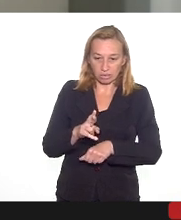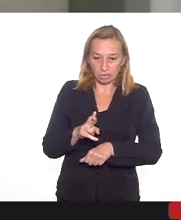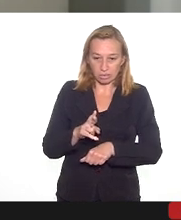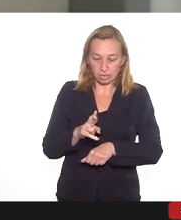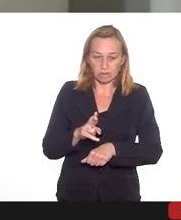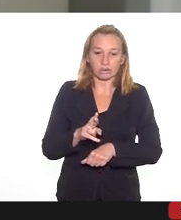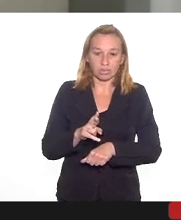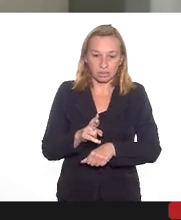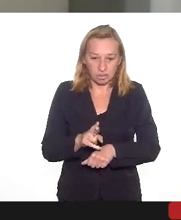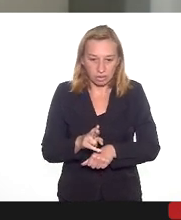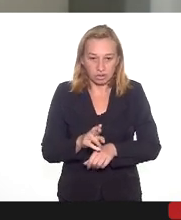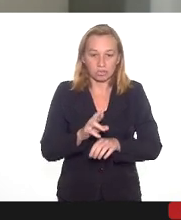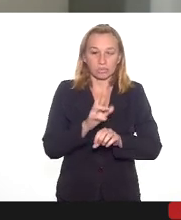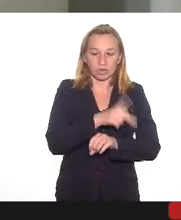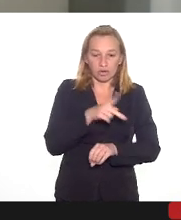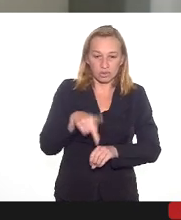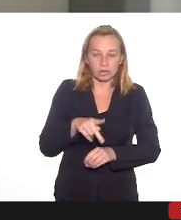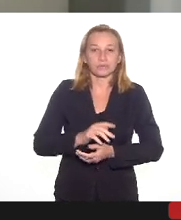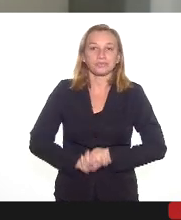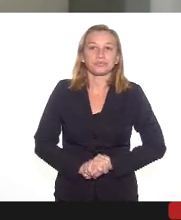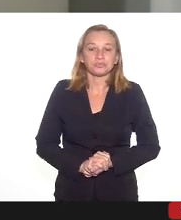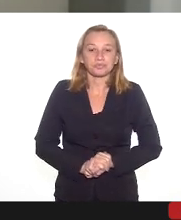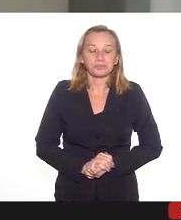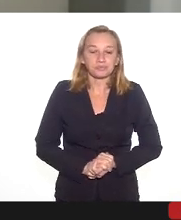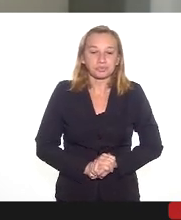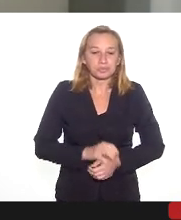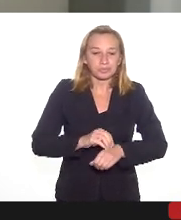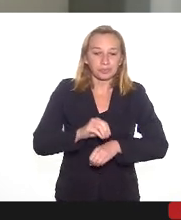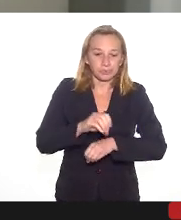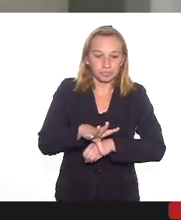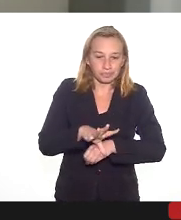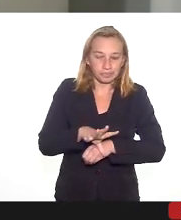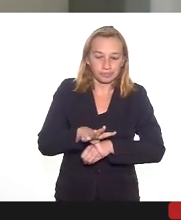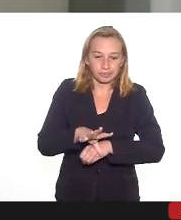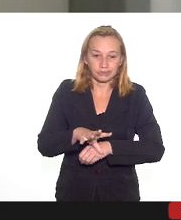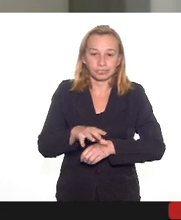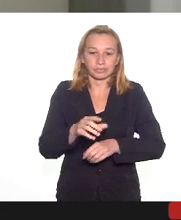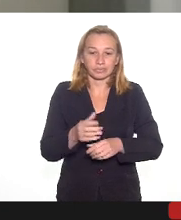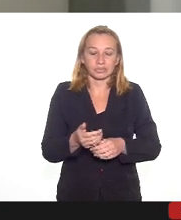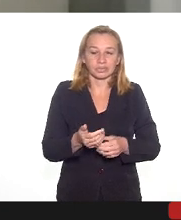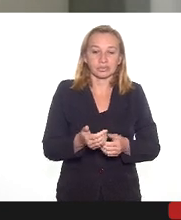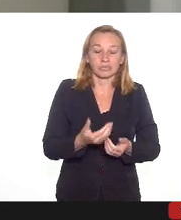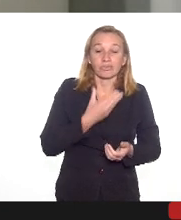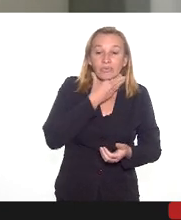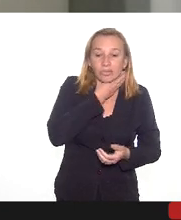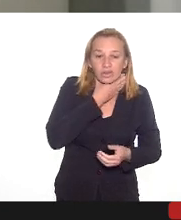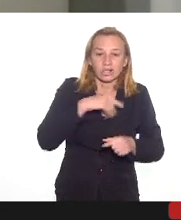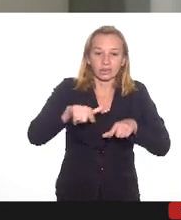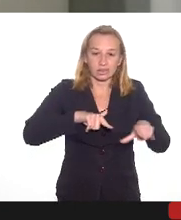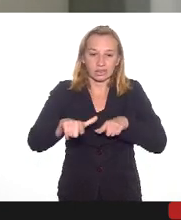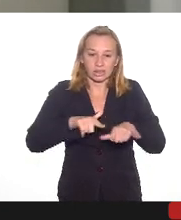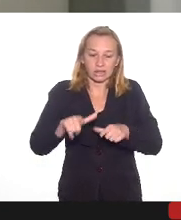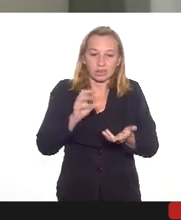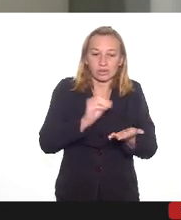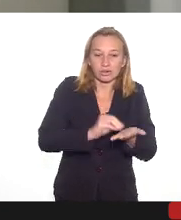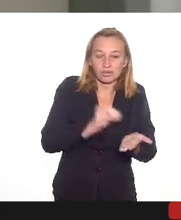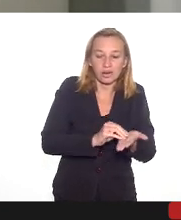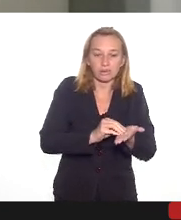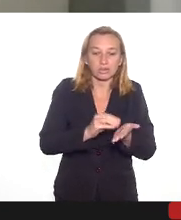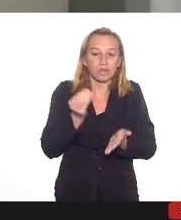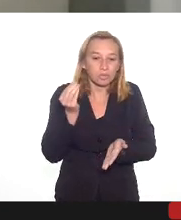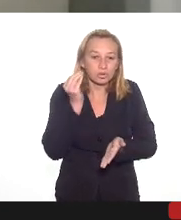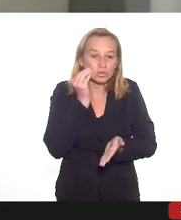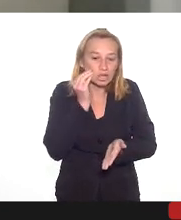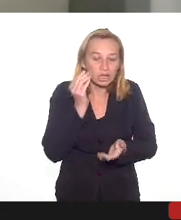mil candidatos com doutorado. Isso indica a crise de emprego, né, de falta de perspectiva de oportunidade